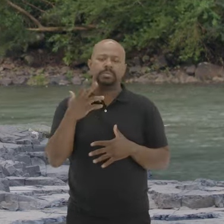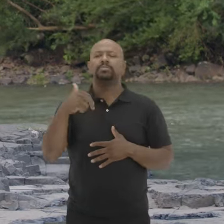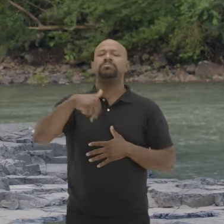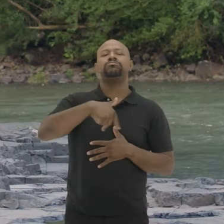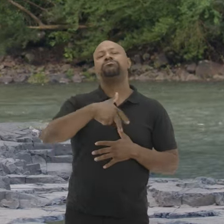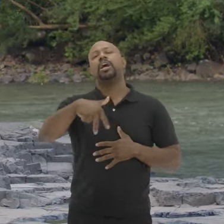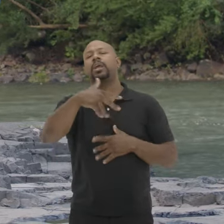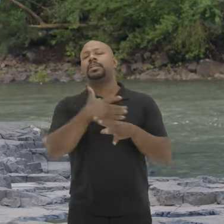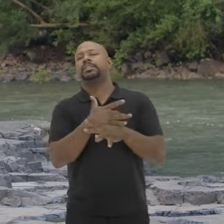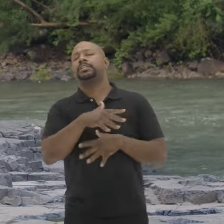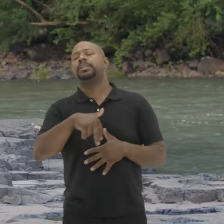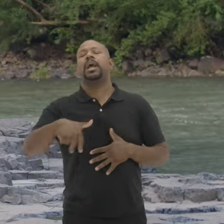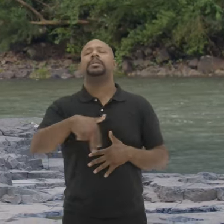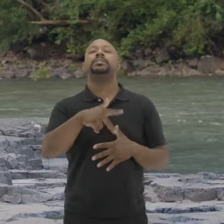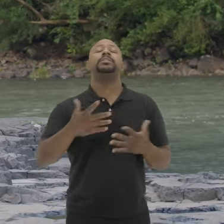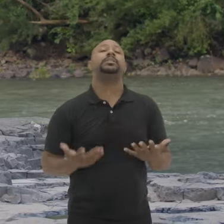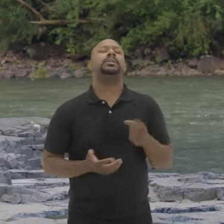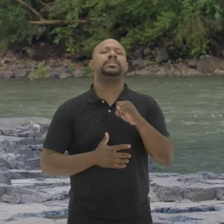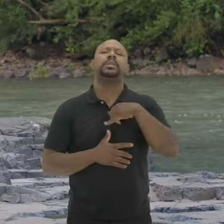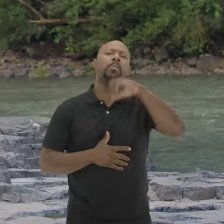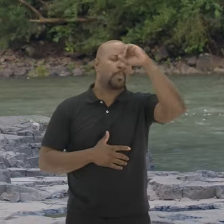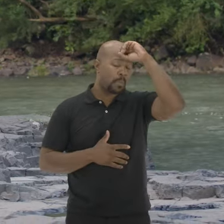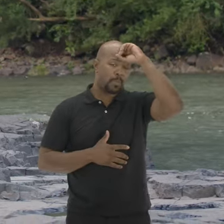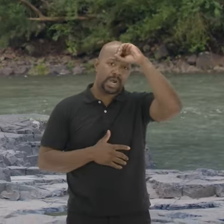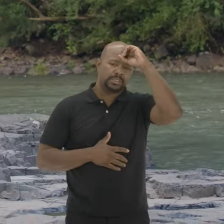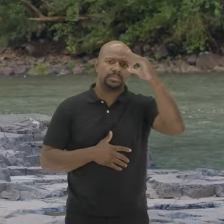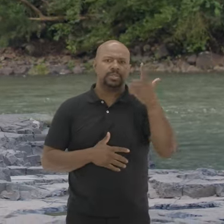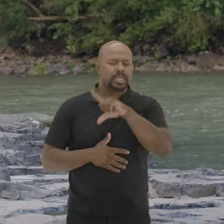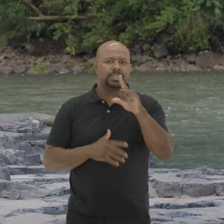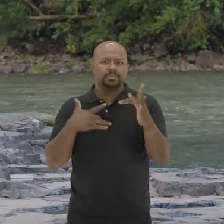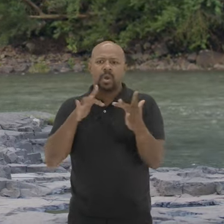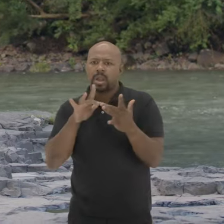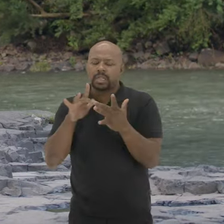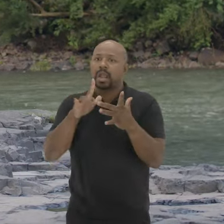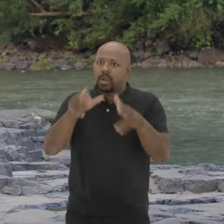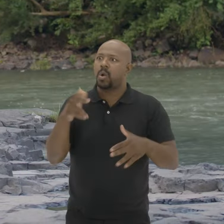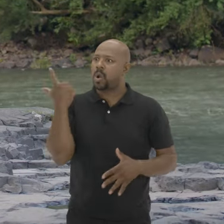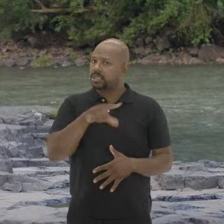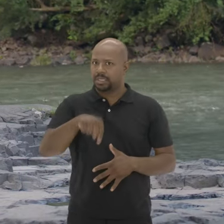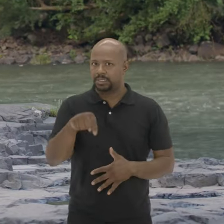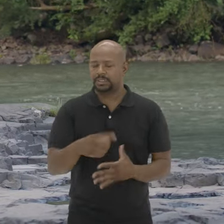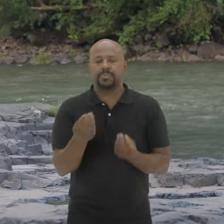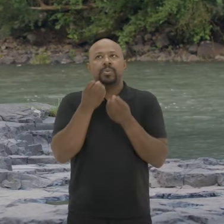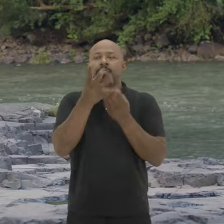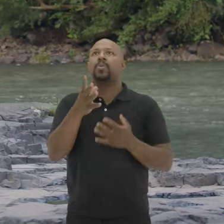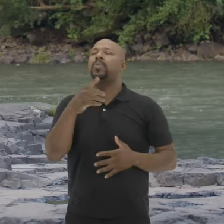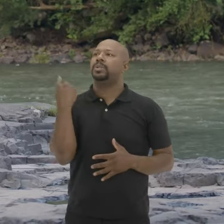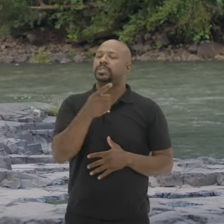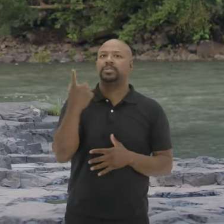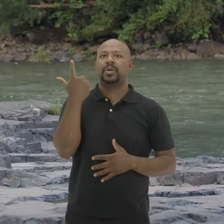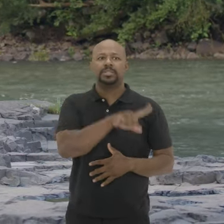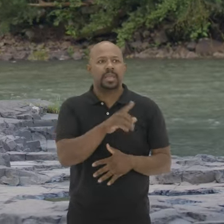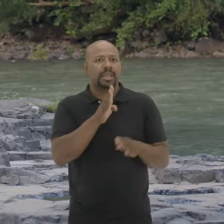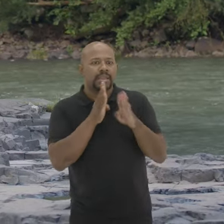andaria aqui na cidade e se não soubesse a história não conseguiria me conectar da forma que eu me conectei assim então é muito bom